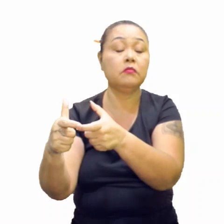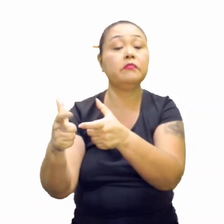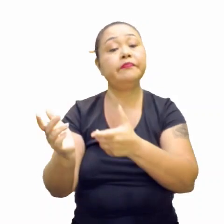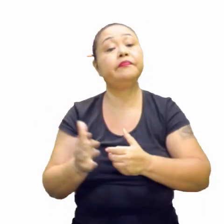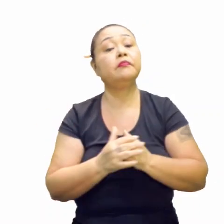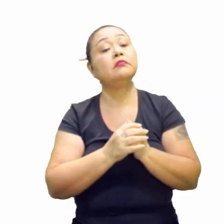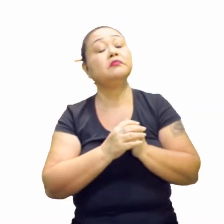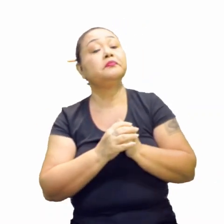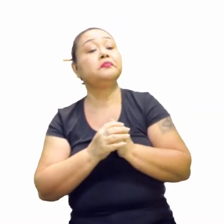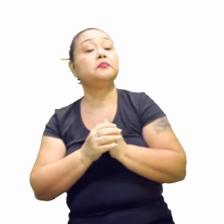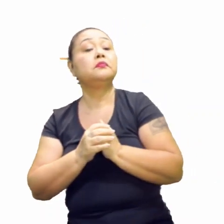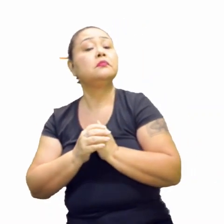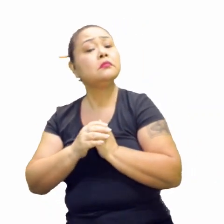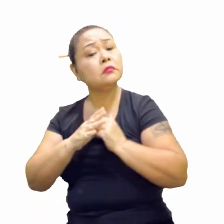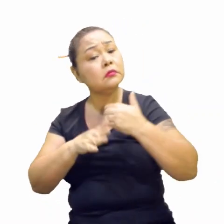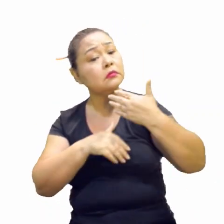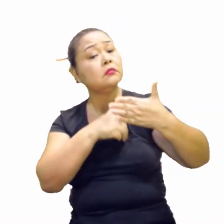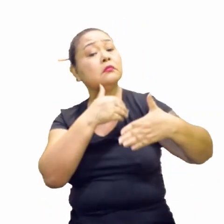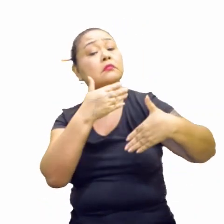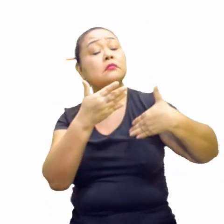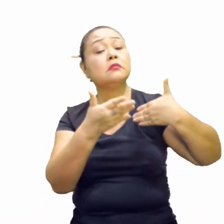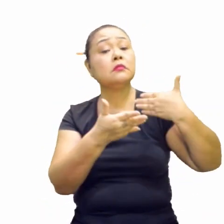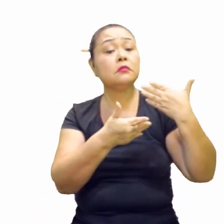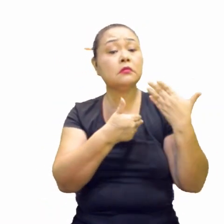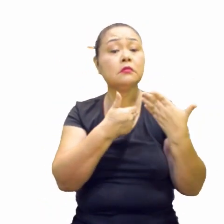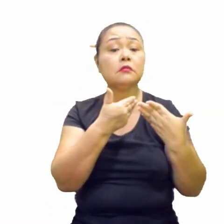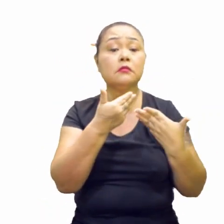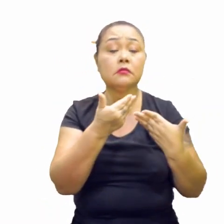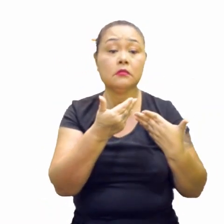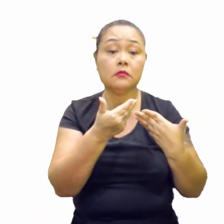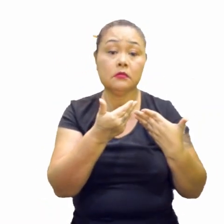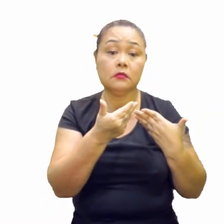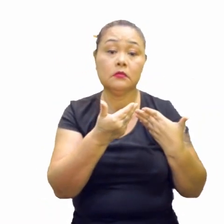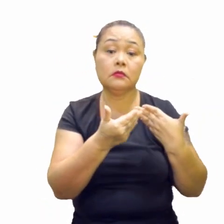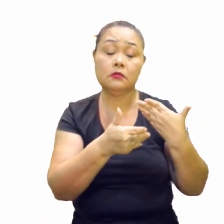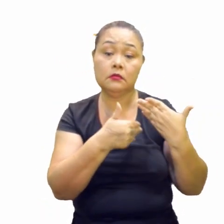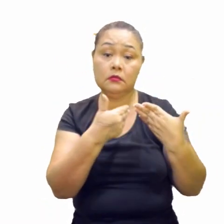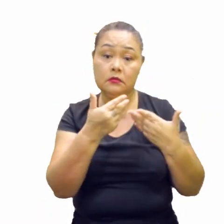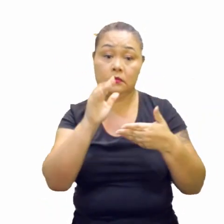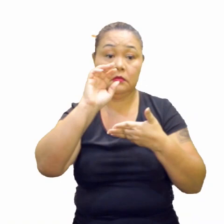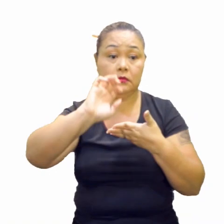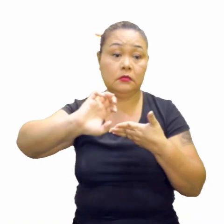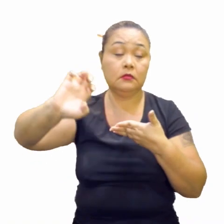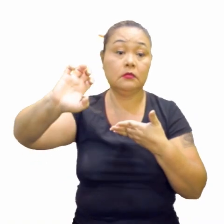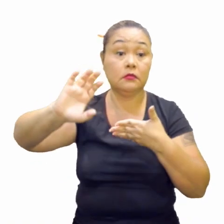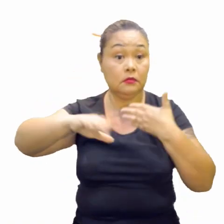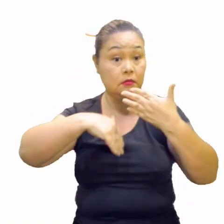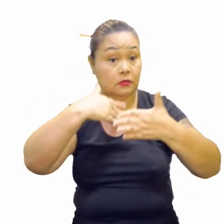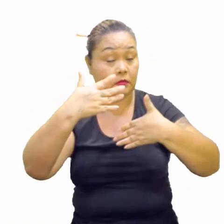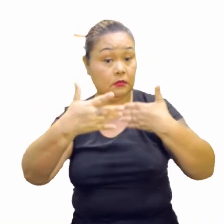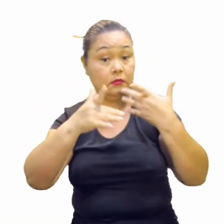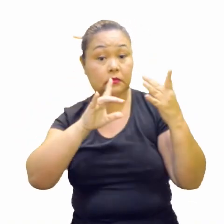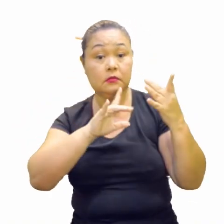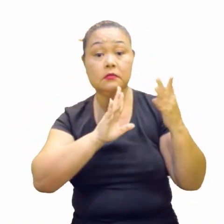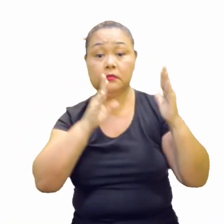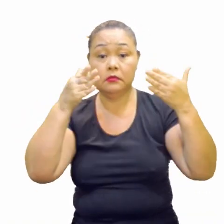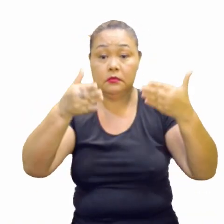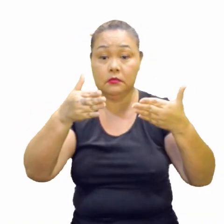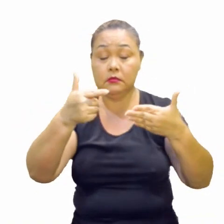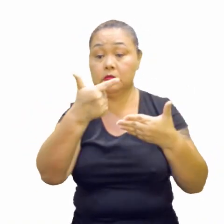À medida que a recuperação da Europa avançava, especialmente a partir de 25,